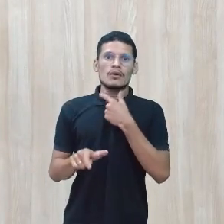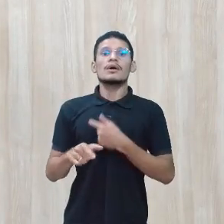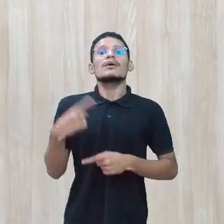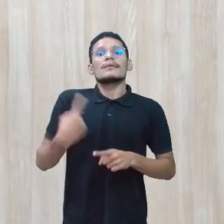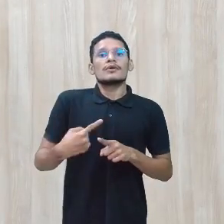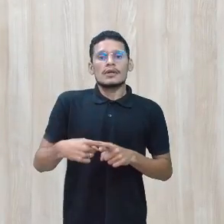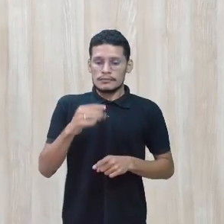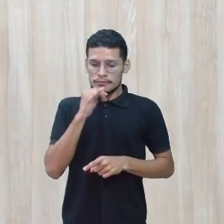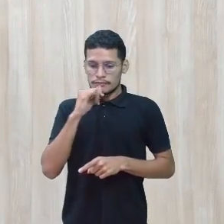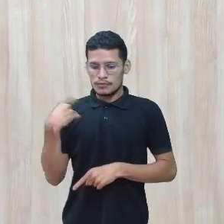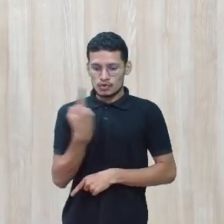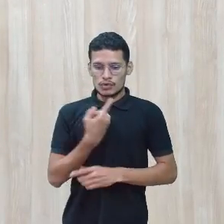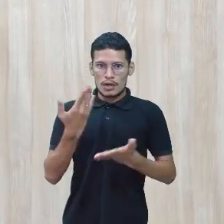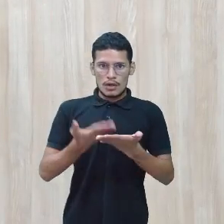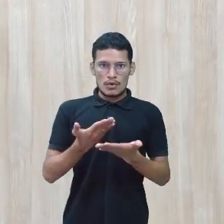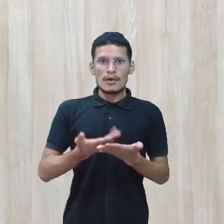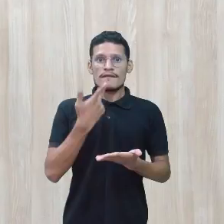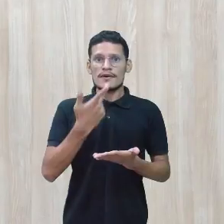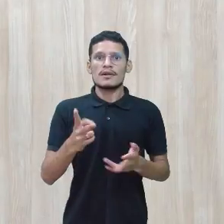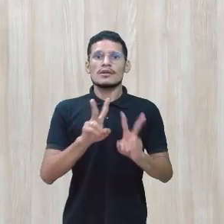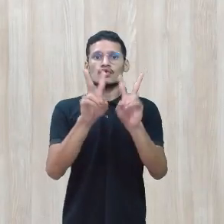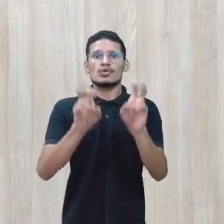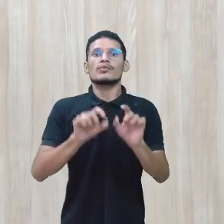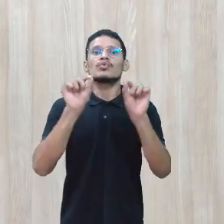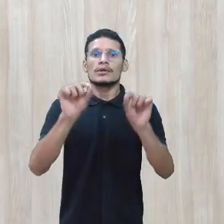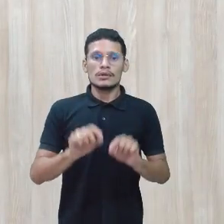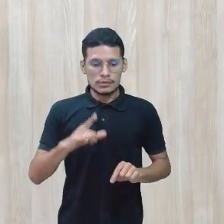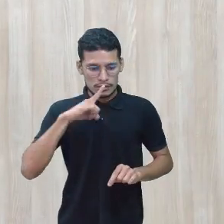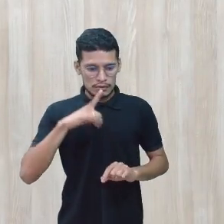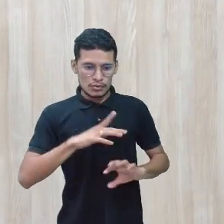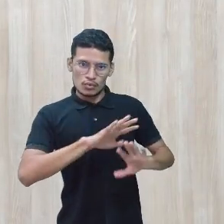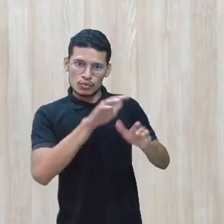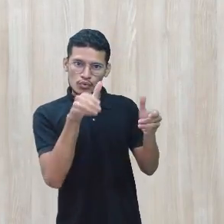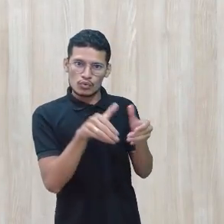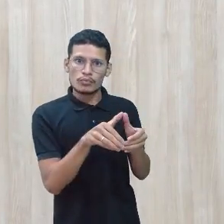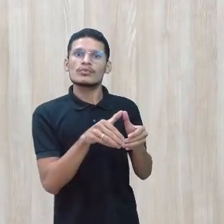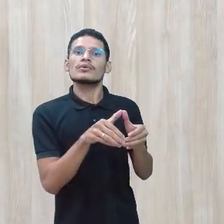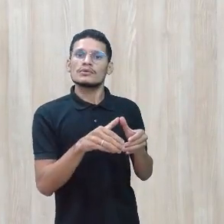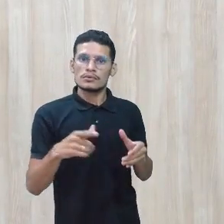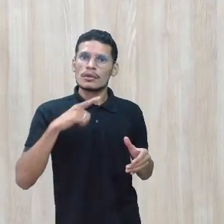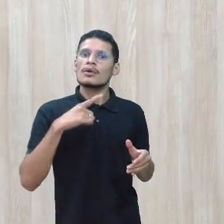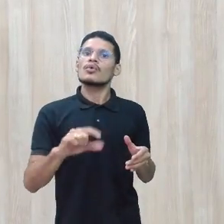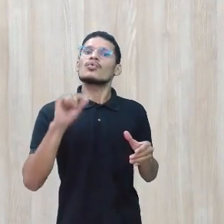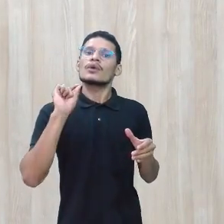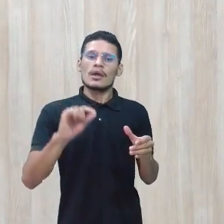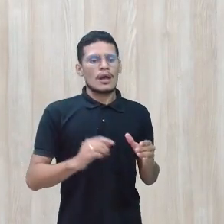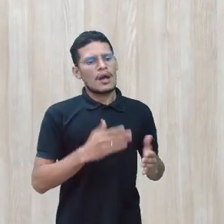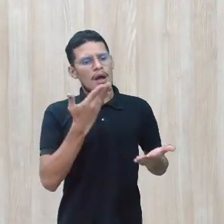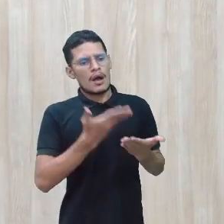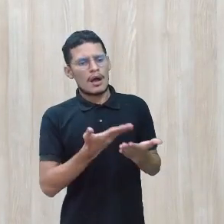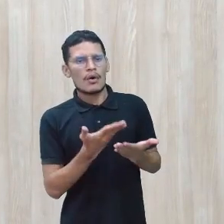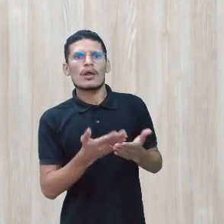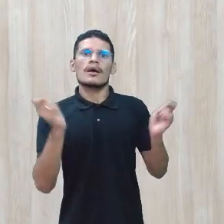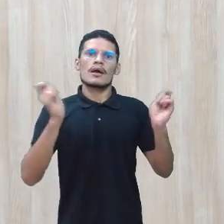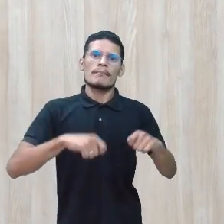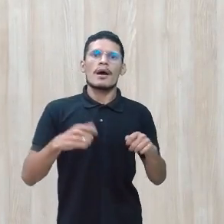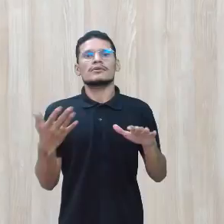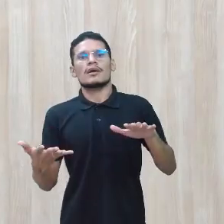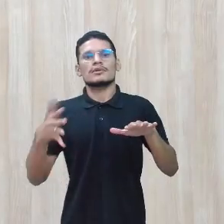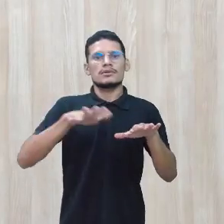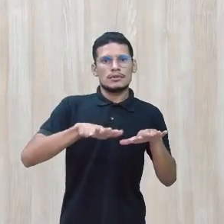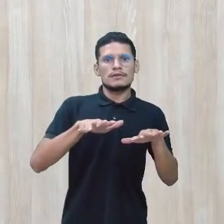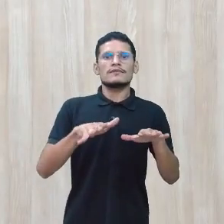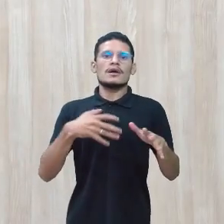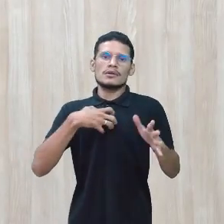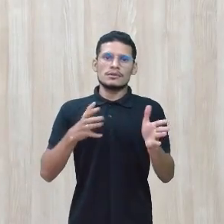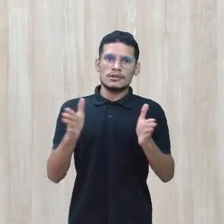Escola Municipal para Aulas Digitais, ela tem um grupo, né? A gente tem aqui para deixar a aula muito mais acessível. Plínio,